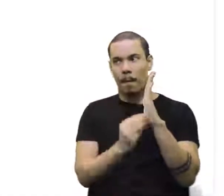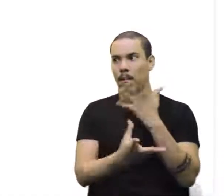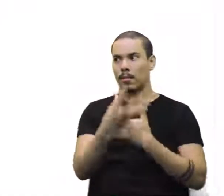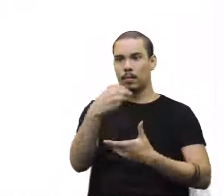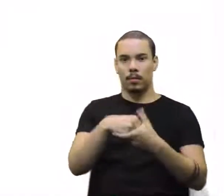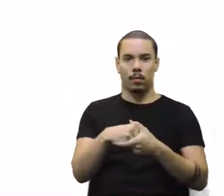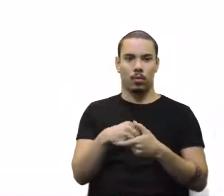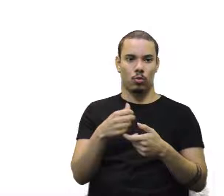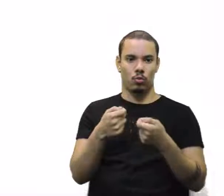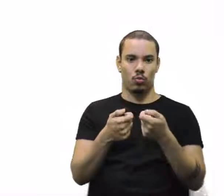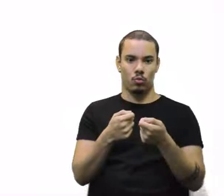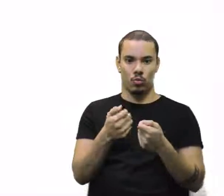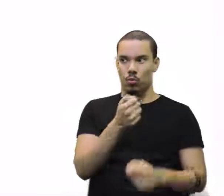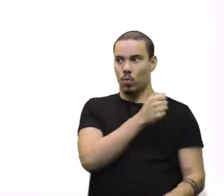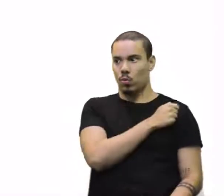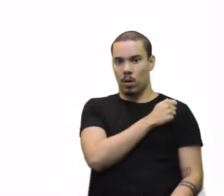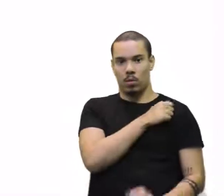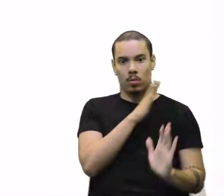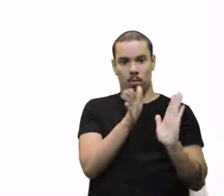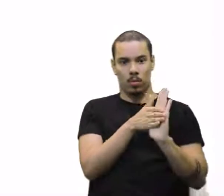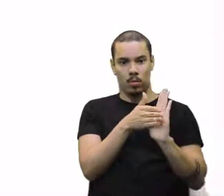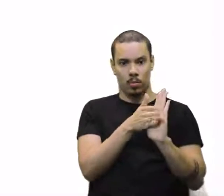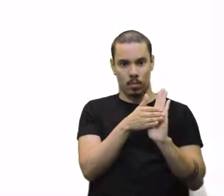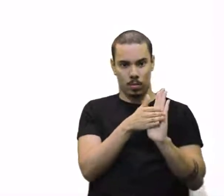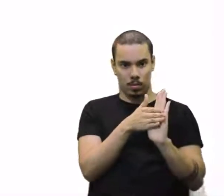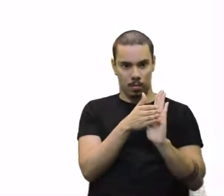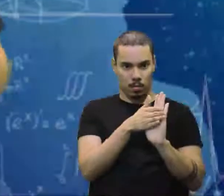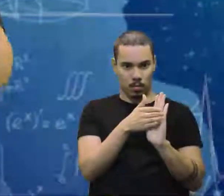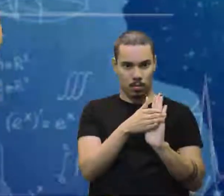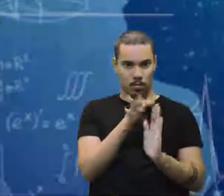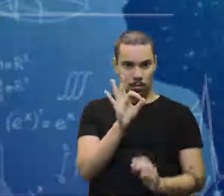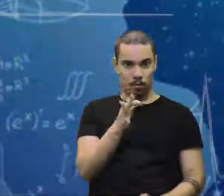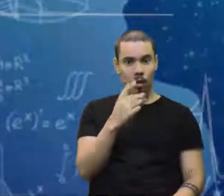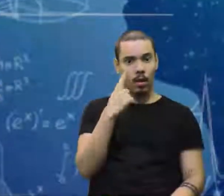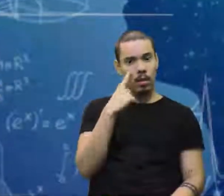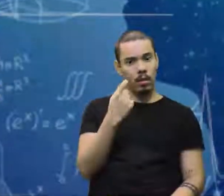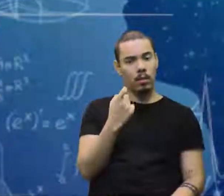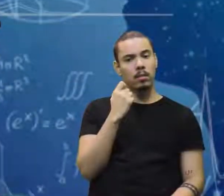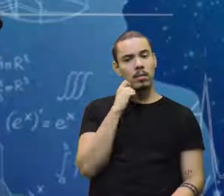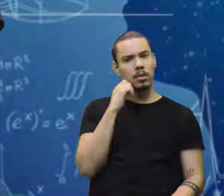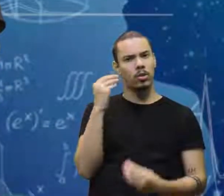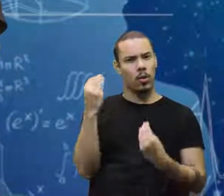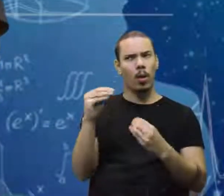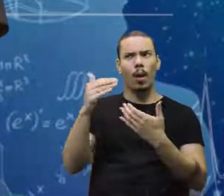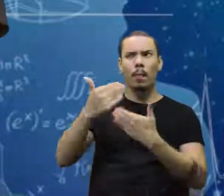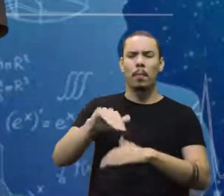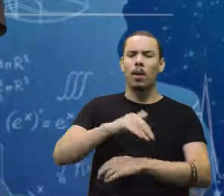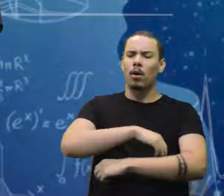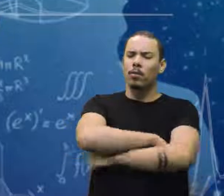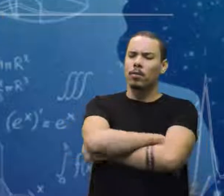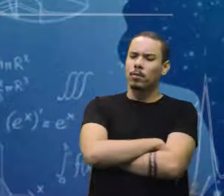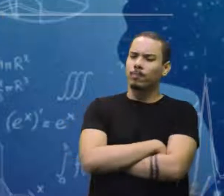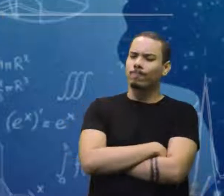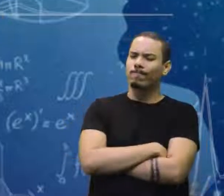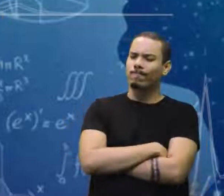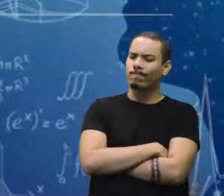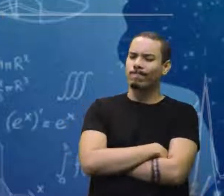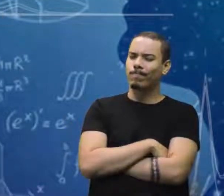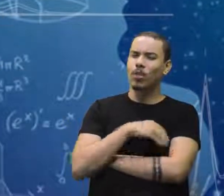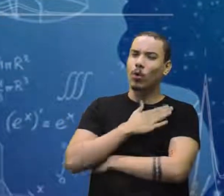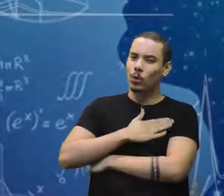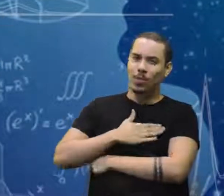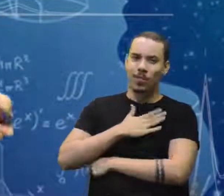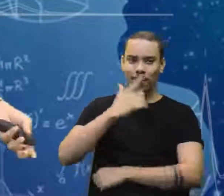jogo que esse aluno propôs. Olha aí, é uma questão interessante, até para colocar na prova, ó. Gostei, estou pensando.